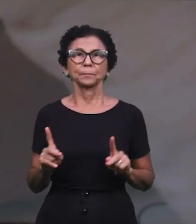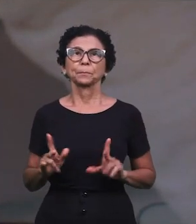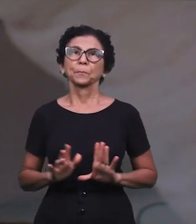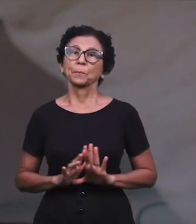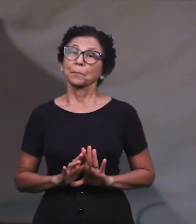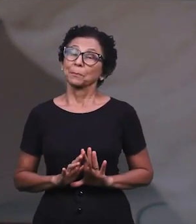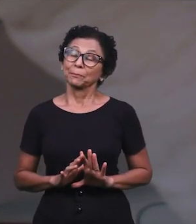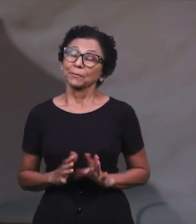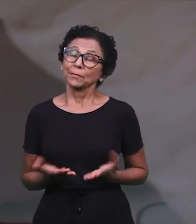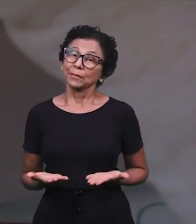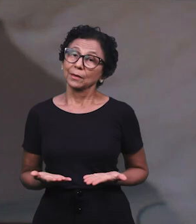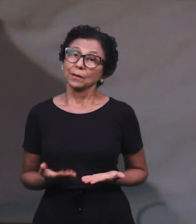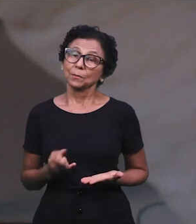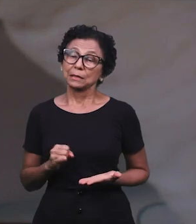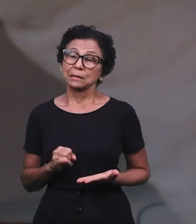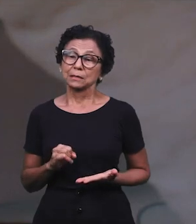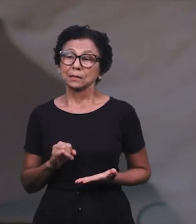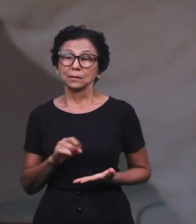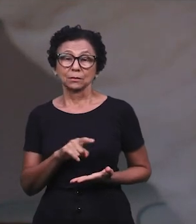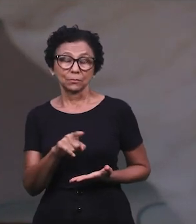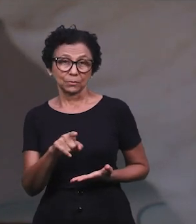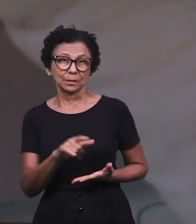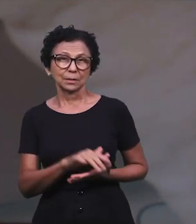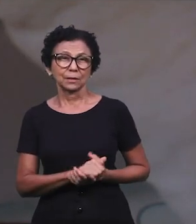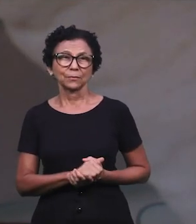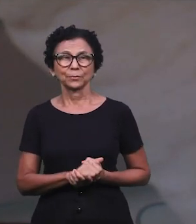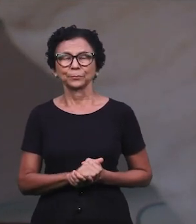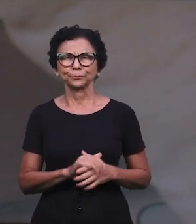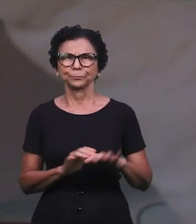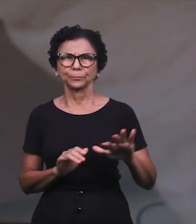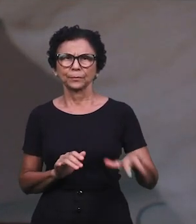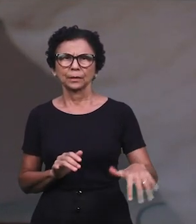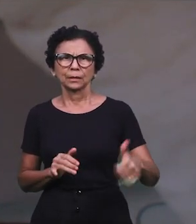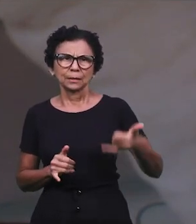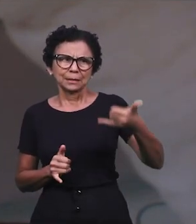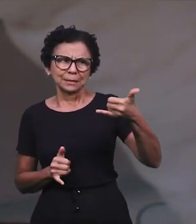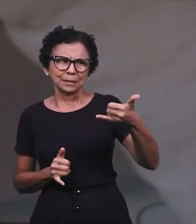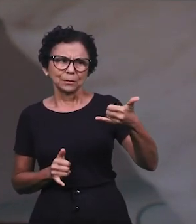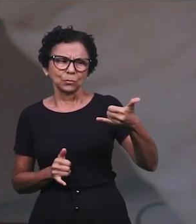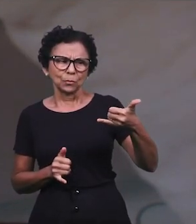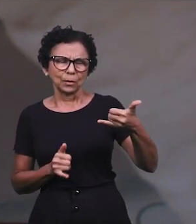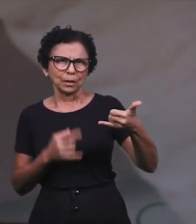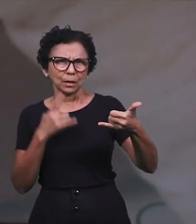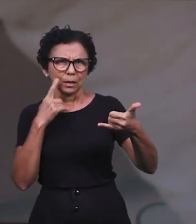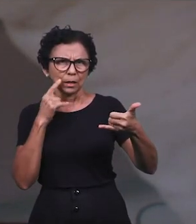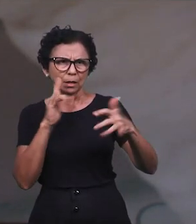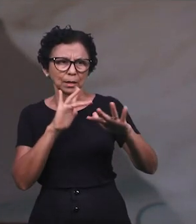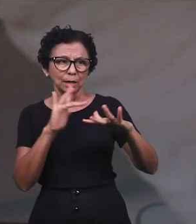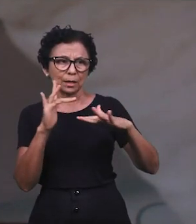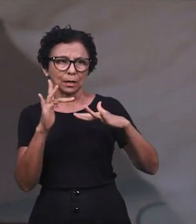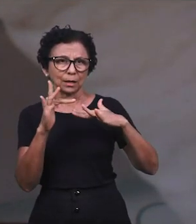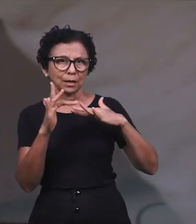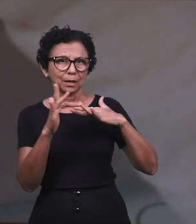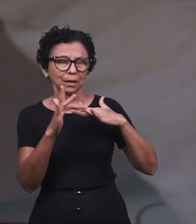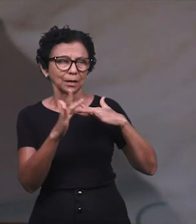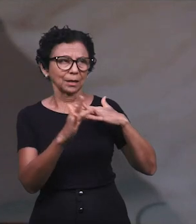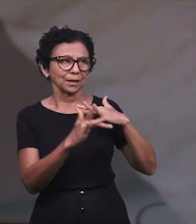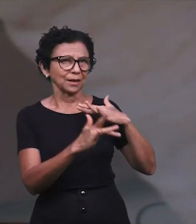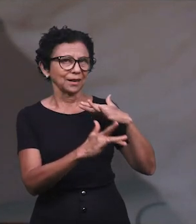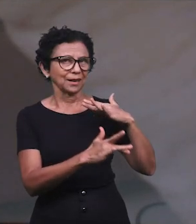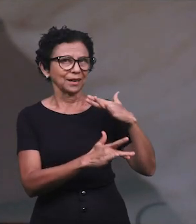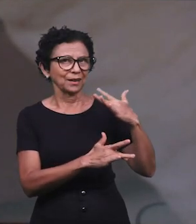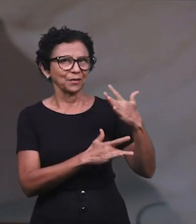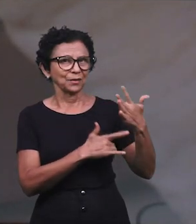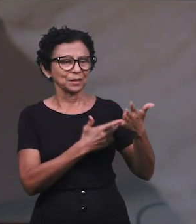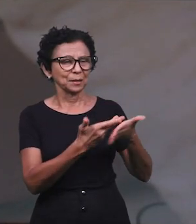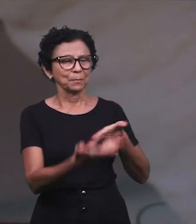a gente sabe que às vezes se você for pegar o celular, pegar uma rede social, rapidamente esses 5 minutos viram 10, 15 e você